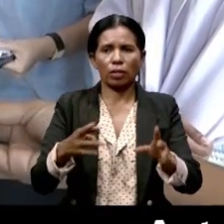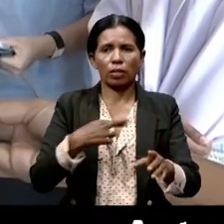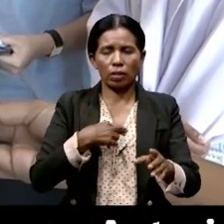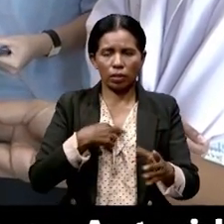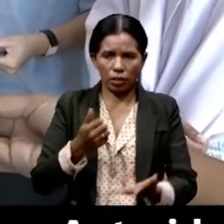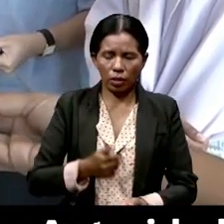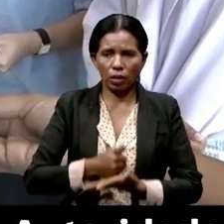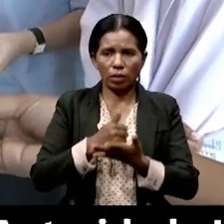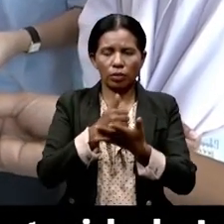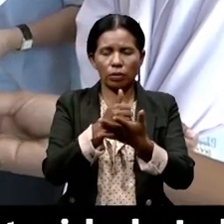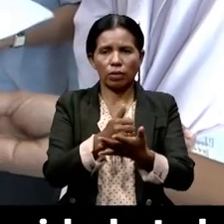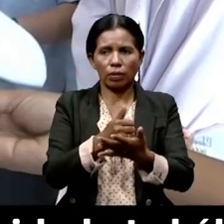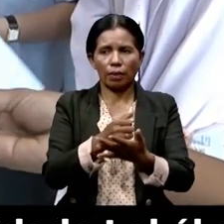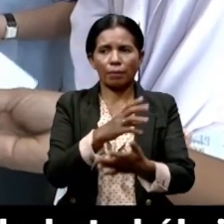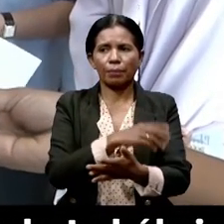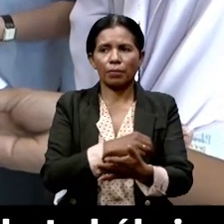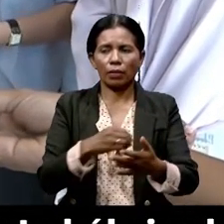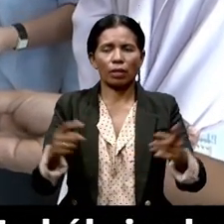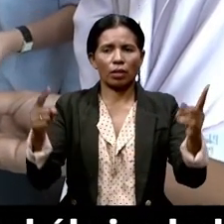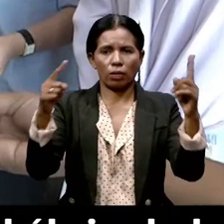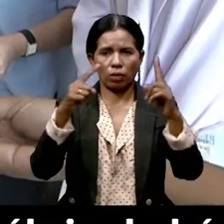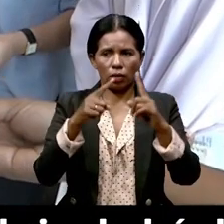apoio ba konferensi ne entre